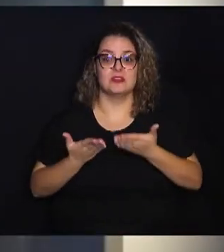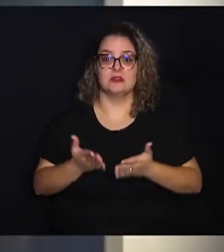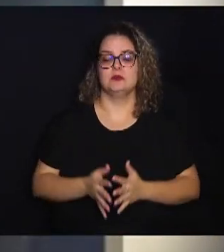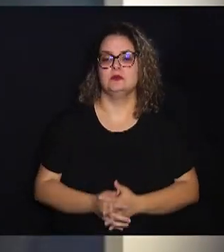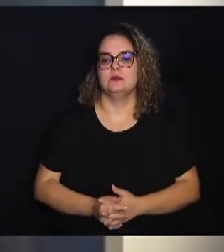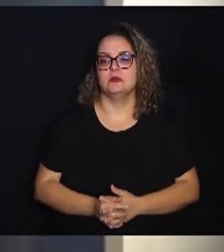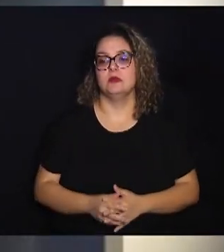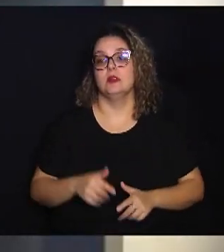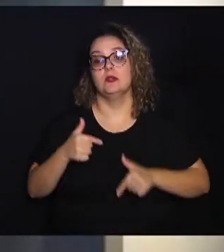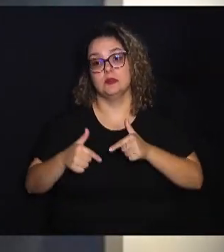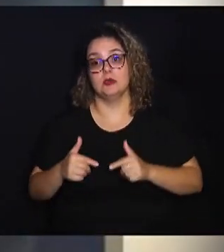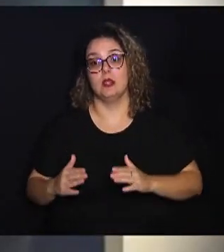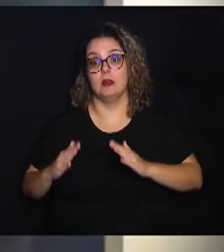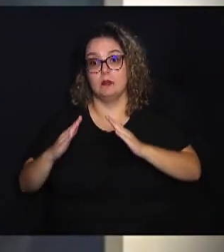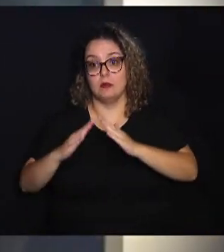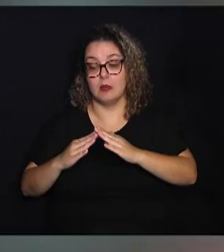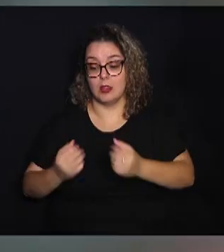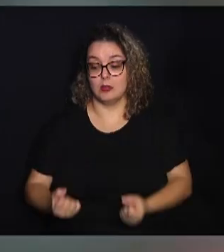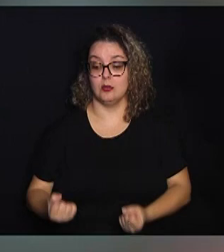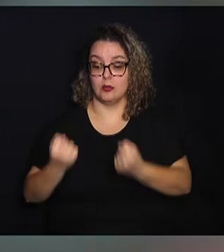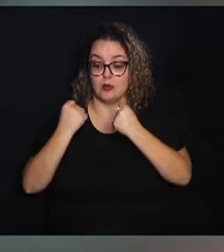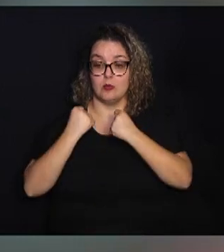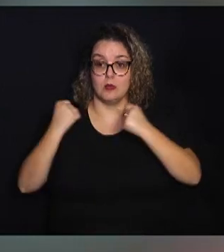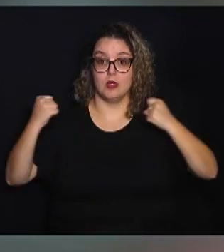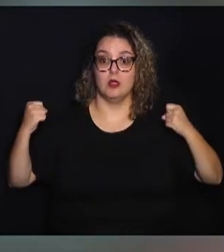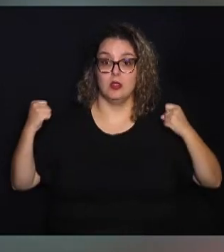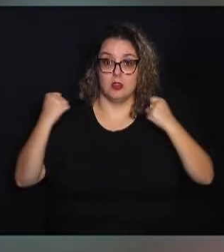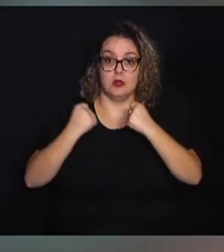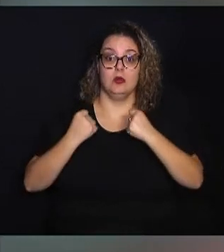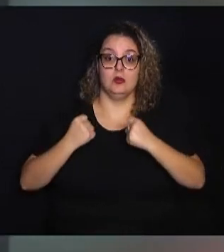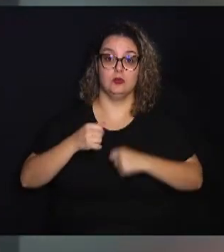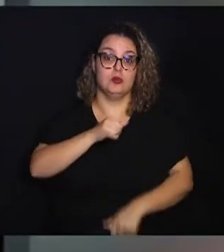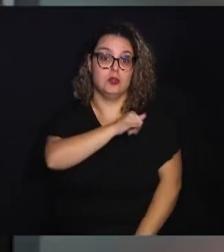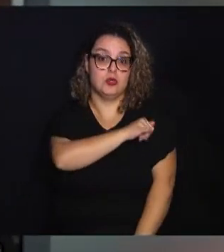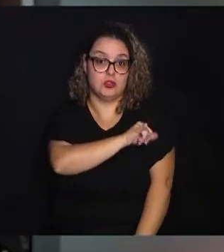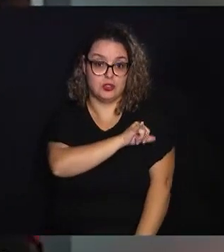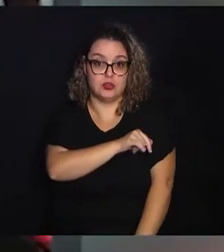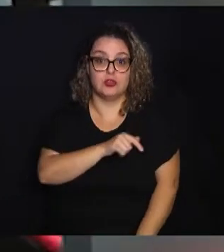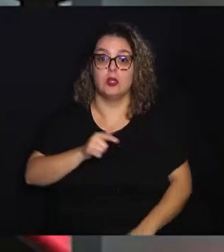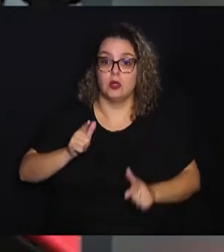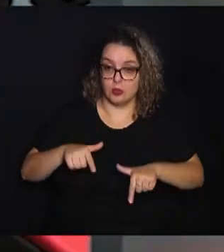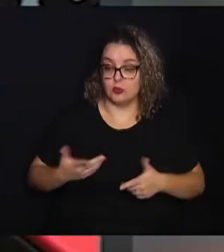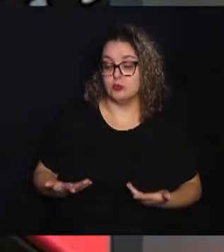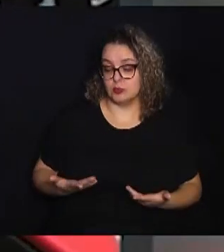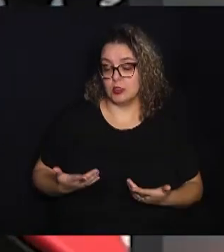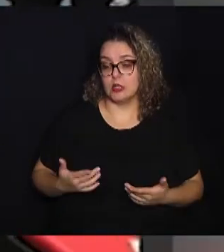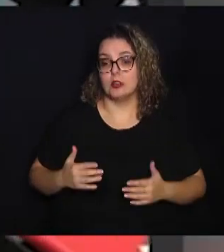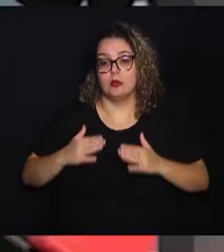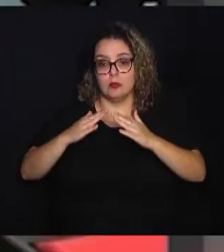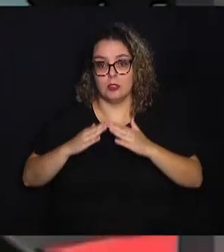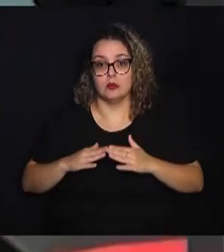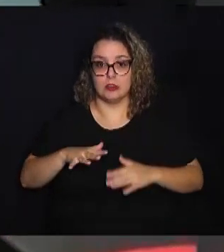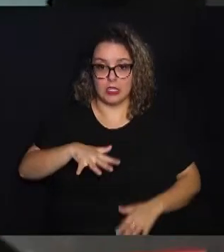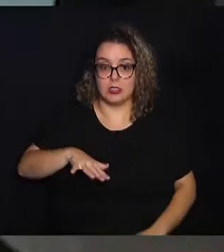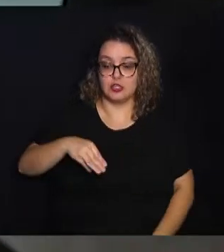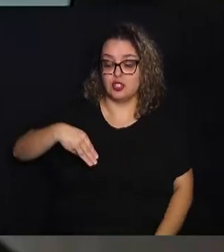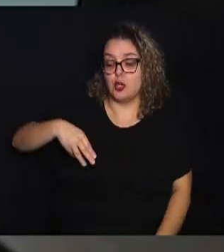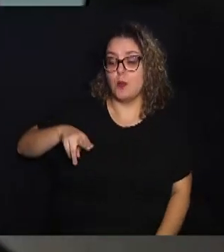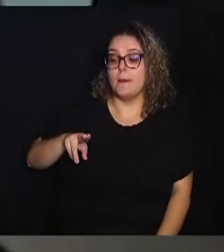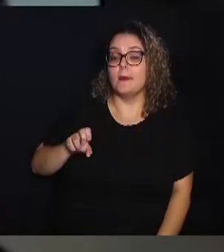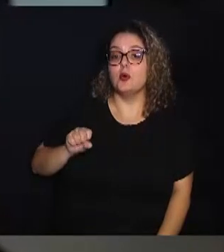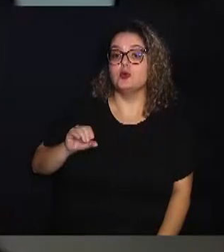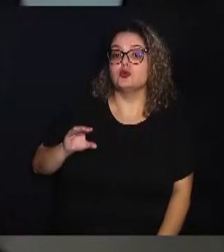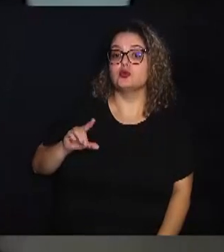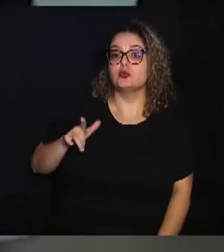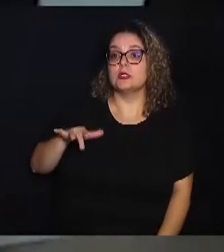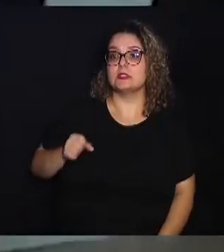numa academia no Rio de Janeiro, onde eu moro. Na área de musculação, e minha chefe me tirou das